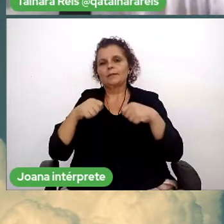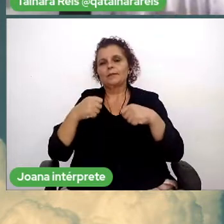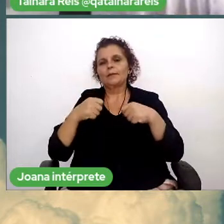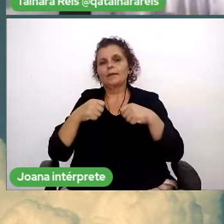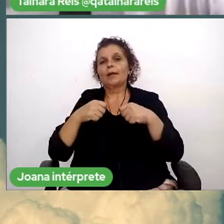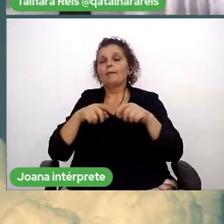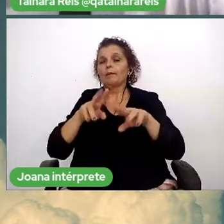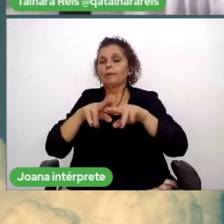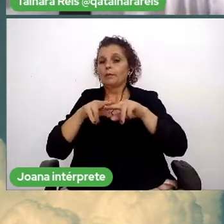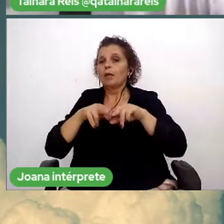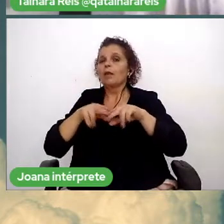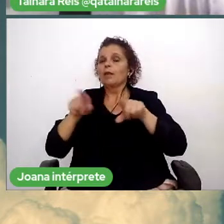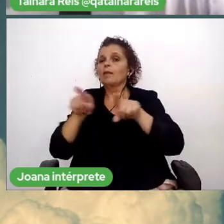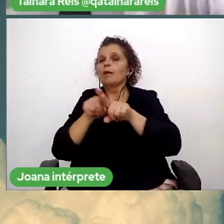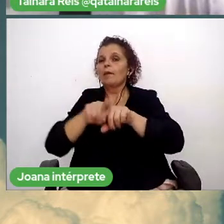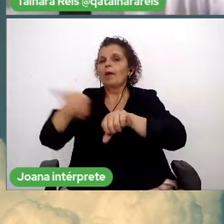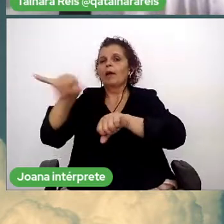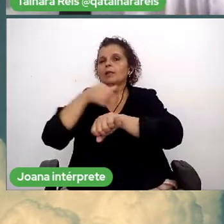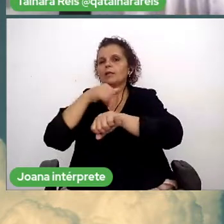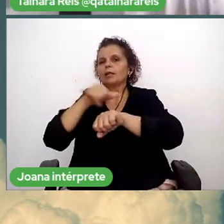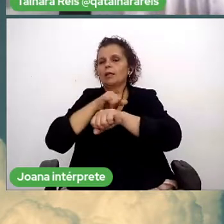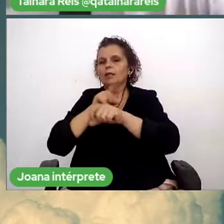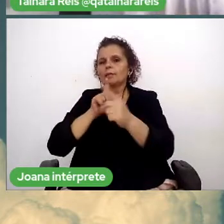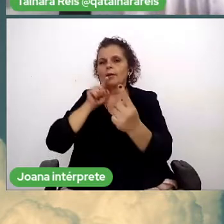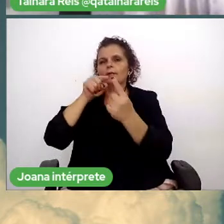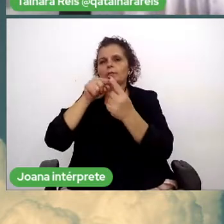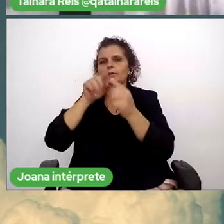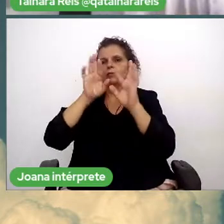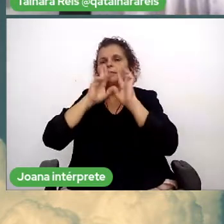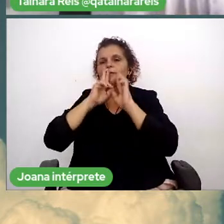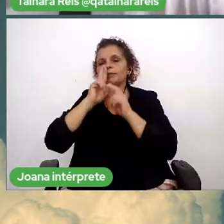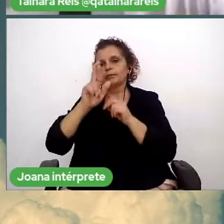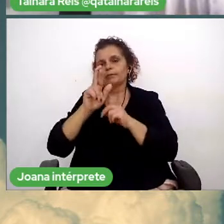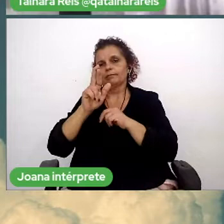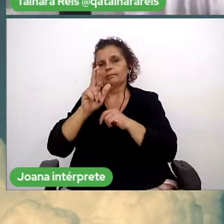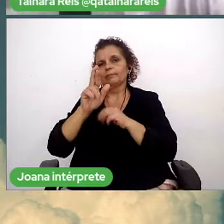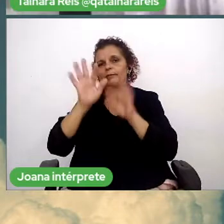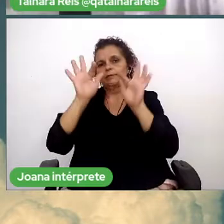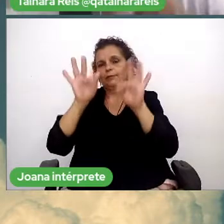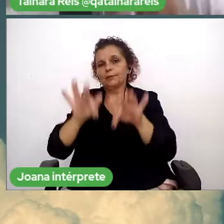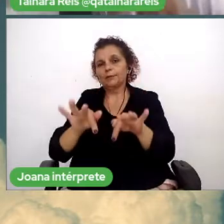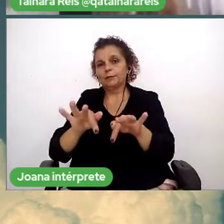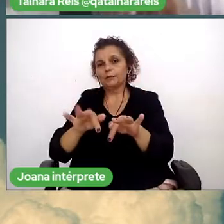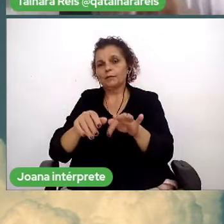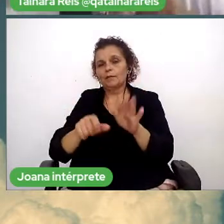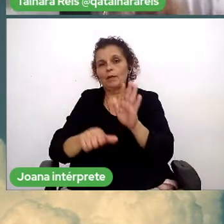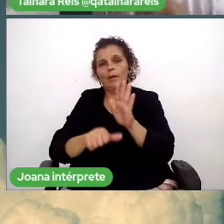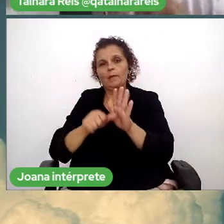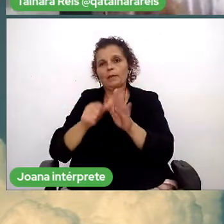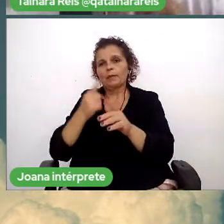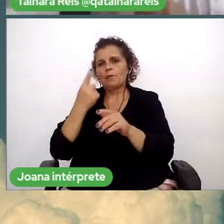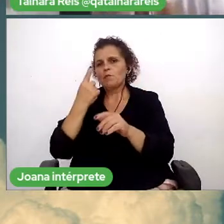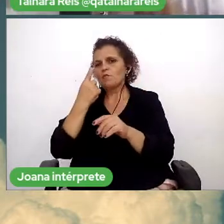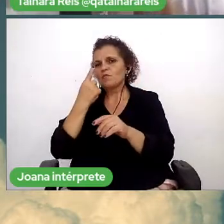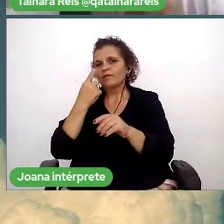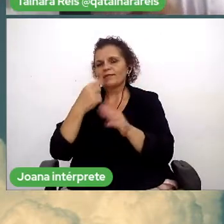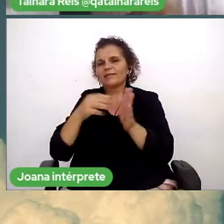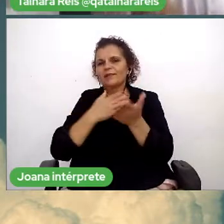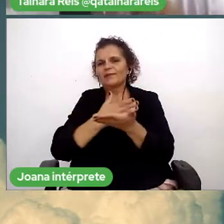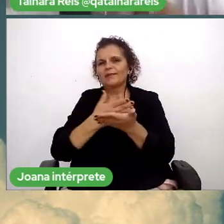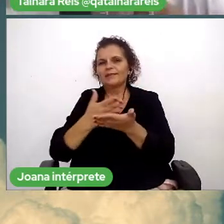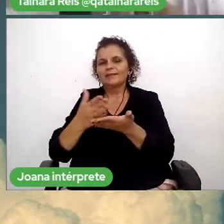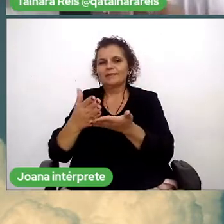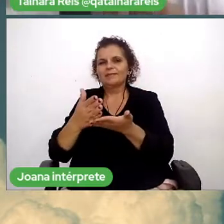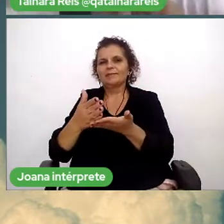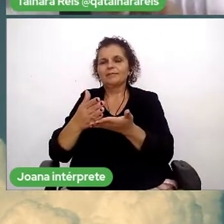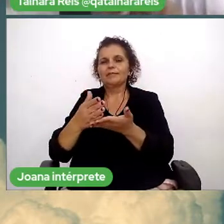para o resultado final que a gente quer atingir. Essa pergunta é a primeira, eu coloquei aqui no início, né? A primeira pergunta que eu faço